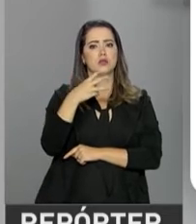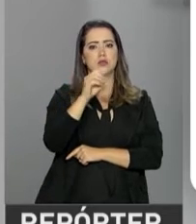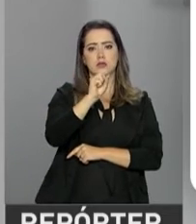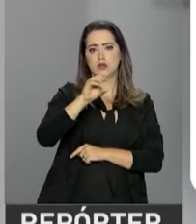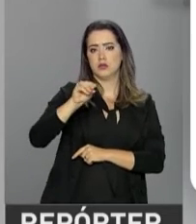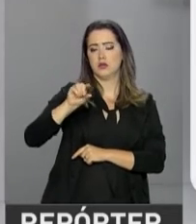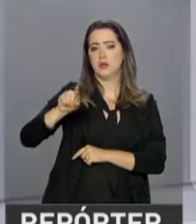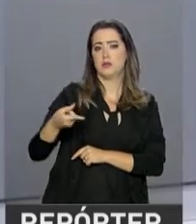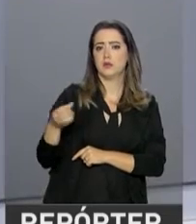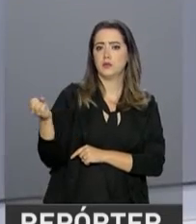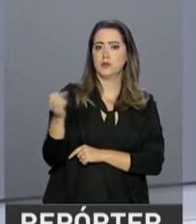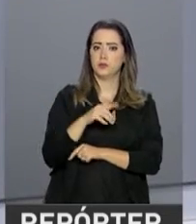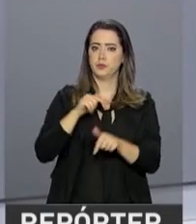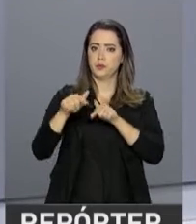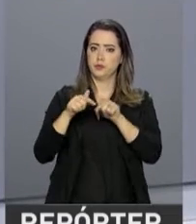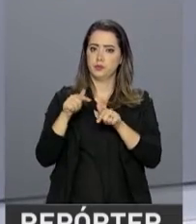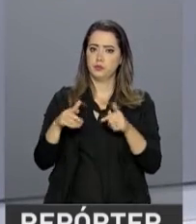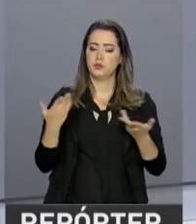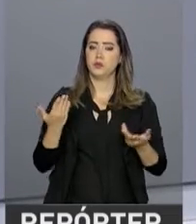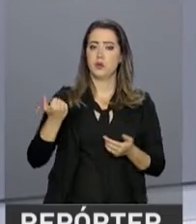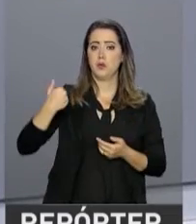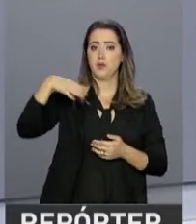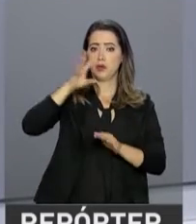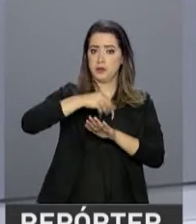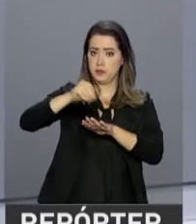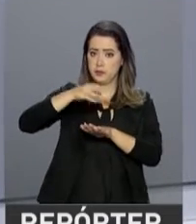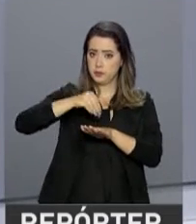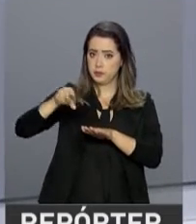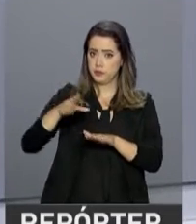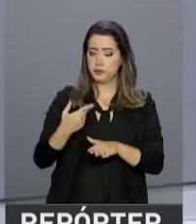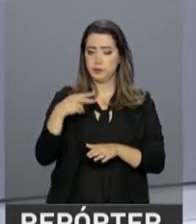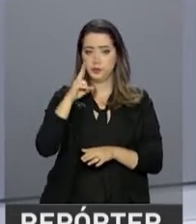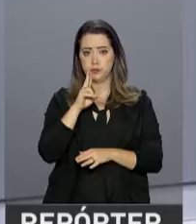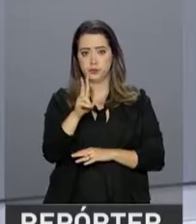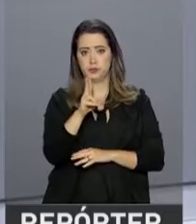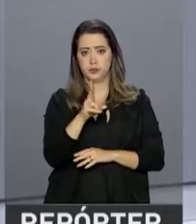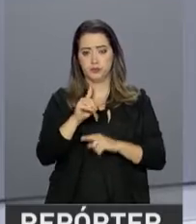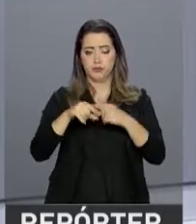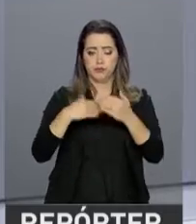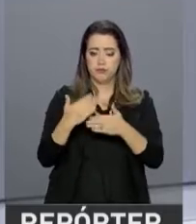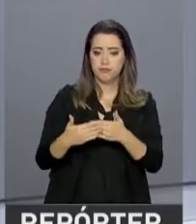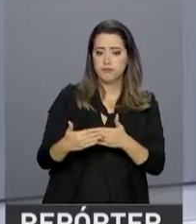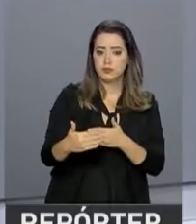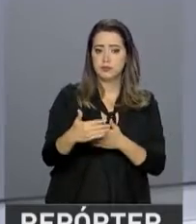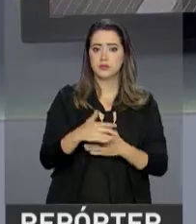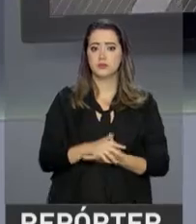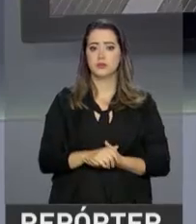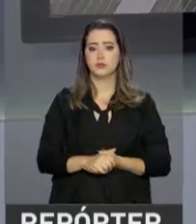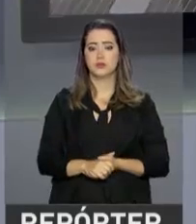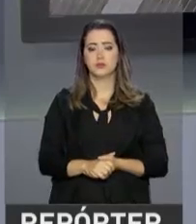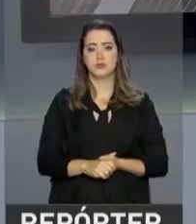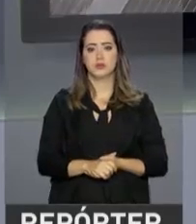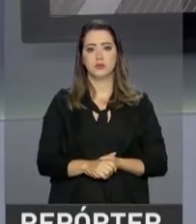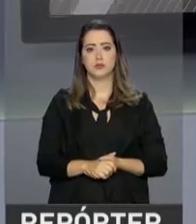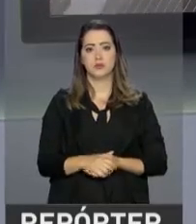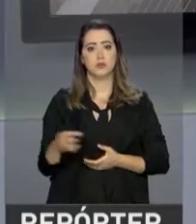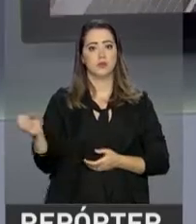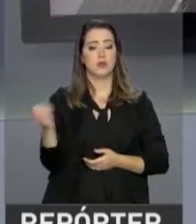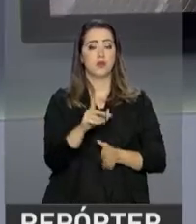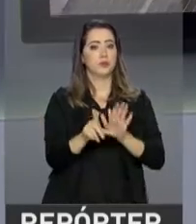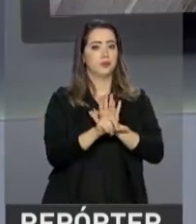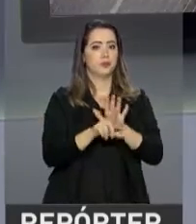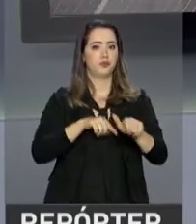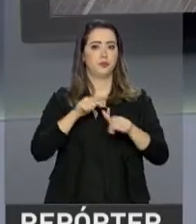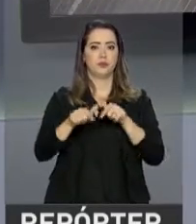de trabalho mais informações sobre os números do caged nas nossas próximas edições ea modernização